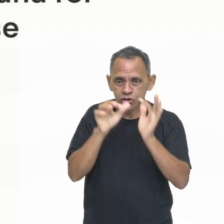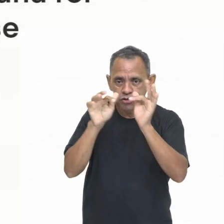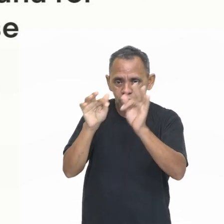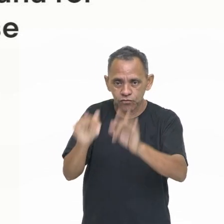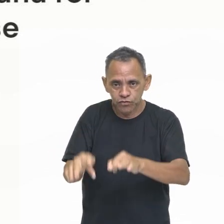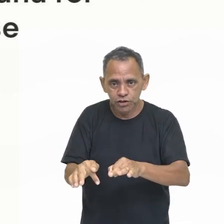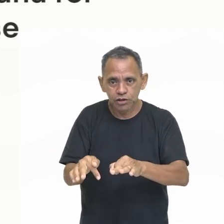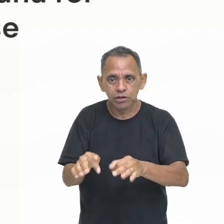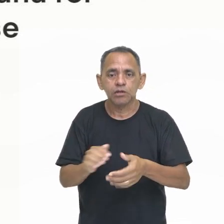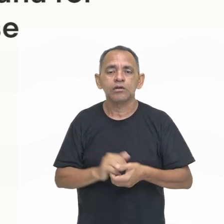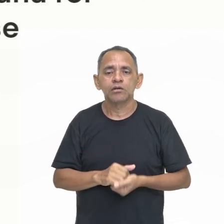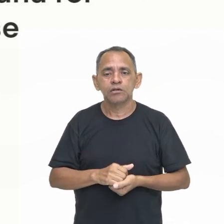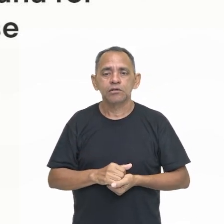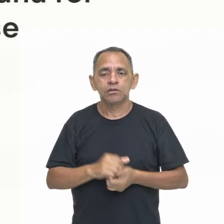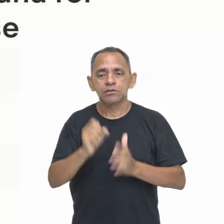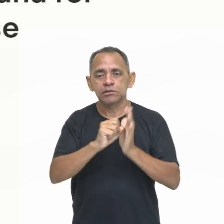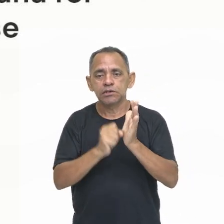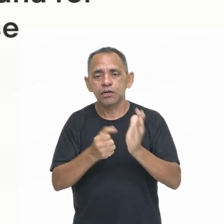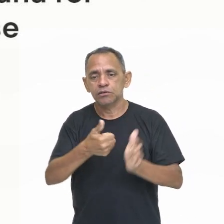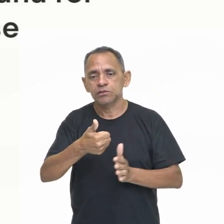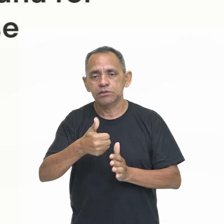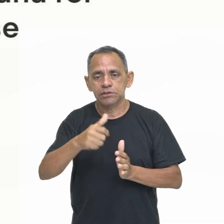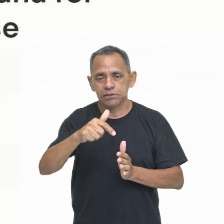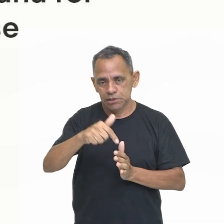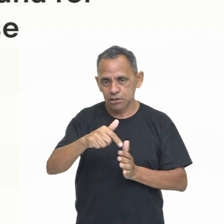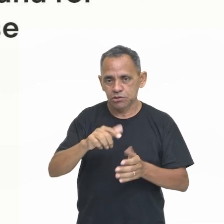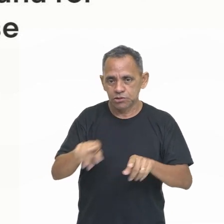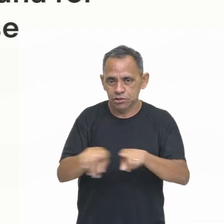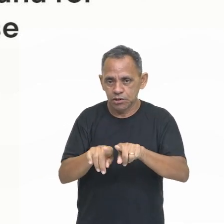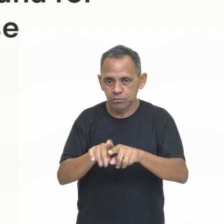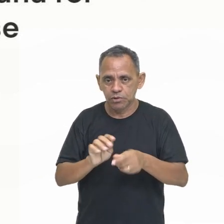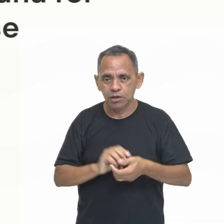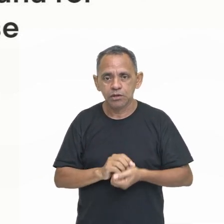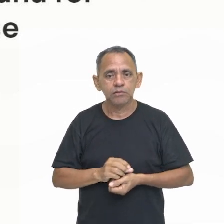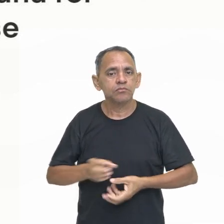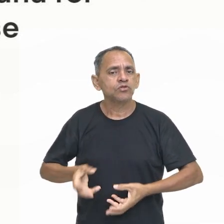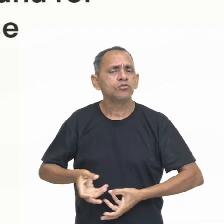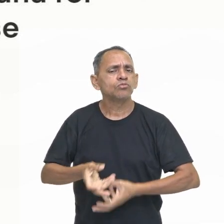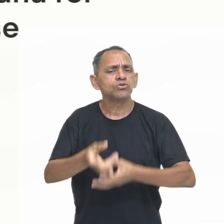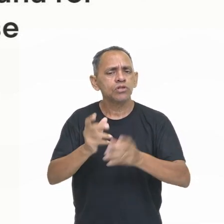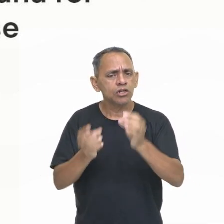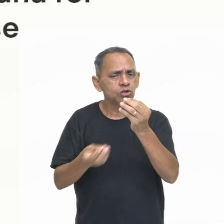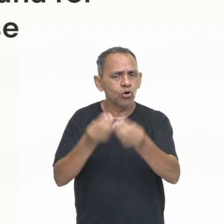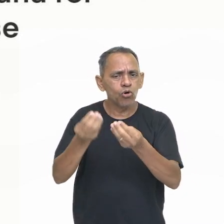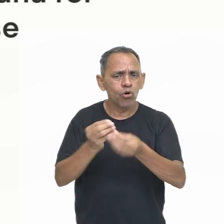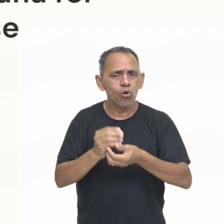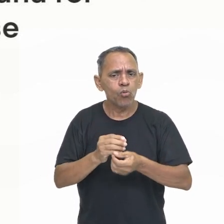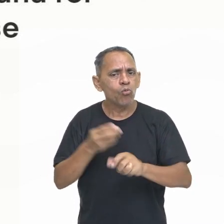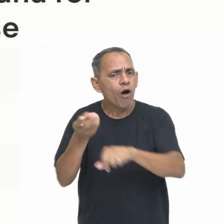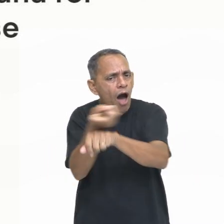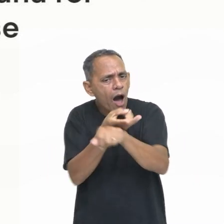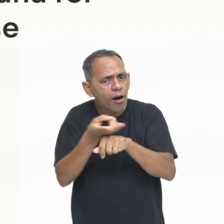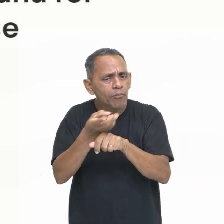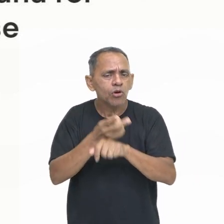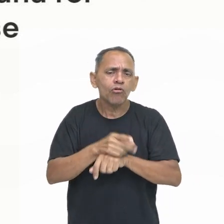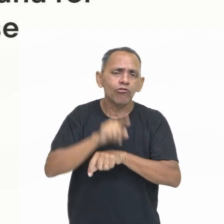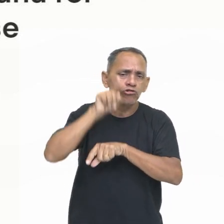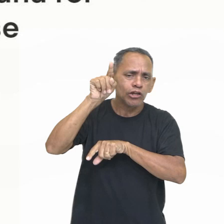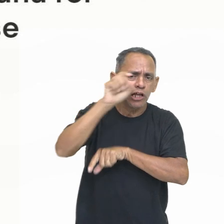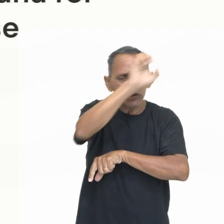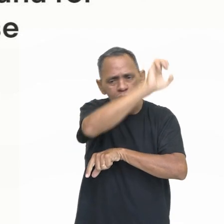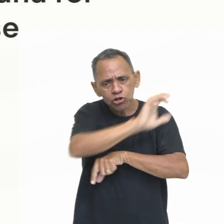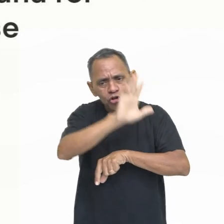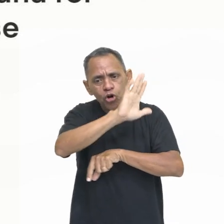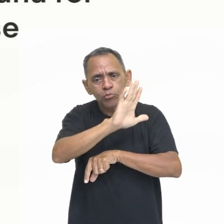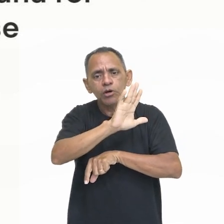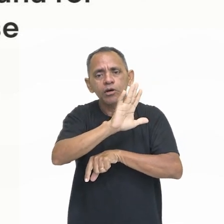do açúcar, impulsionada pela alta demanda na Europa. Olha só, é importante